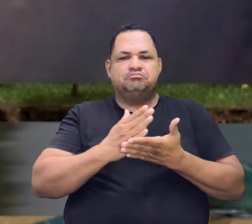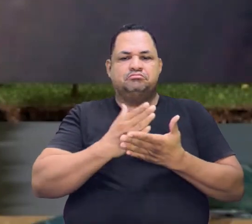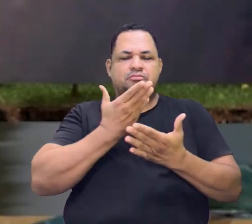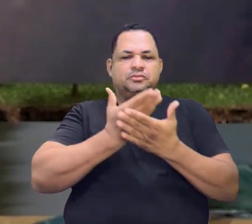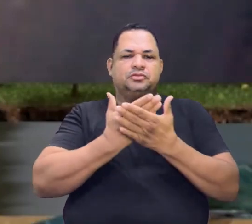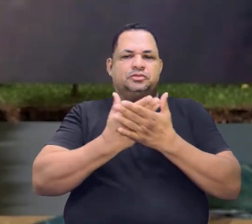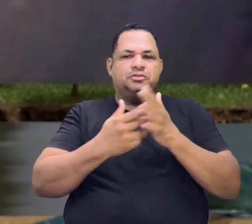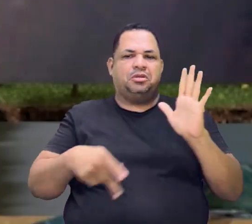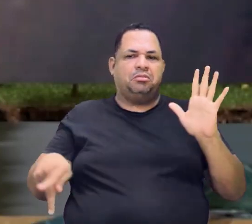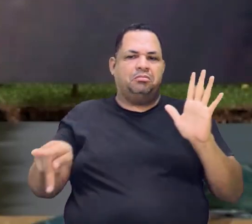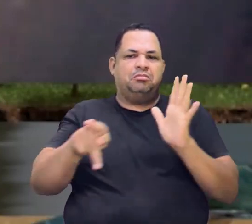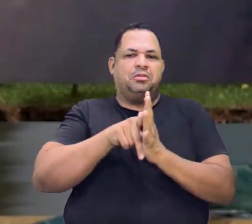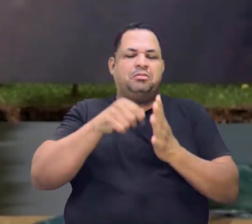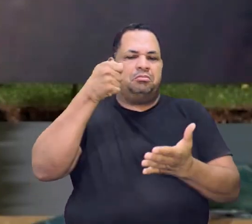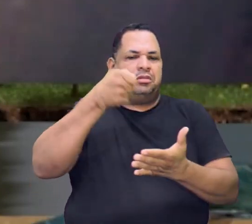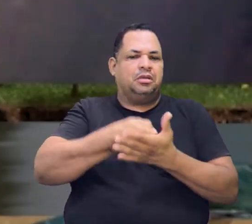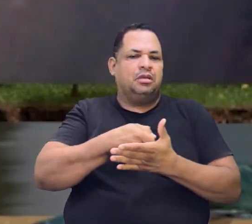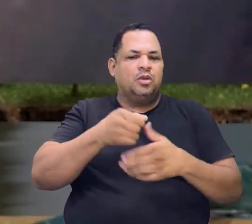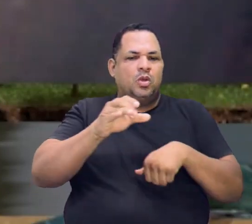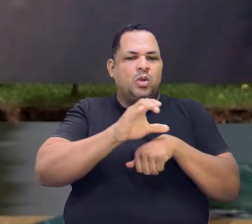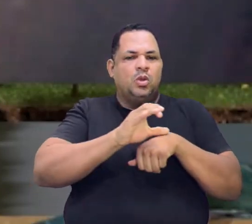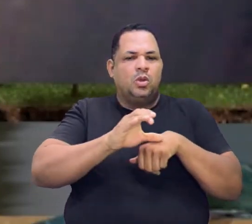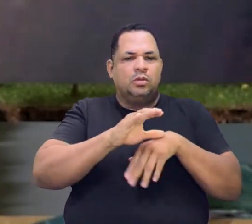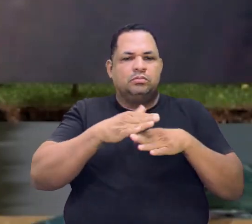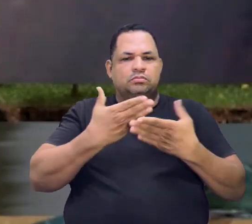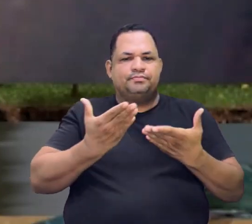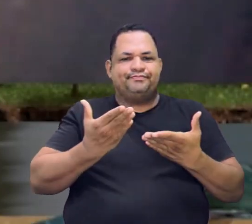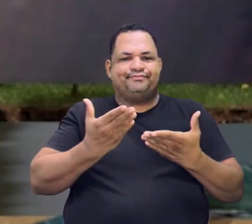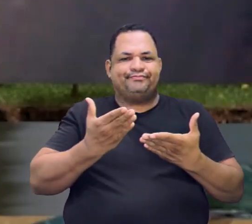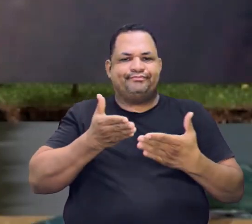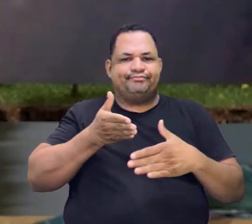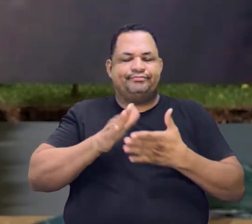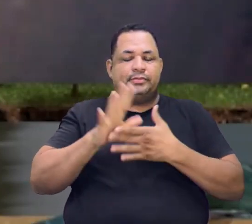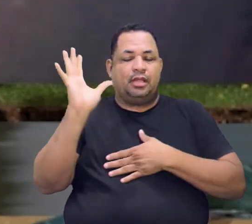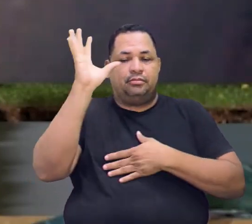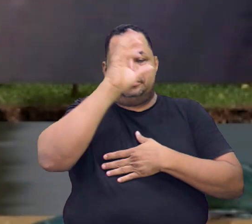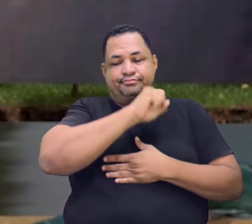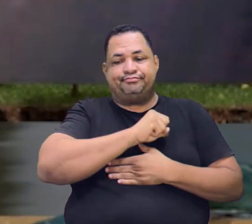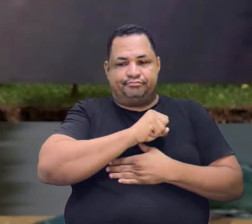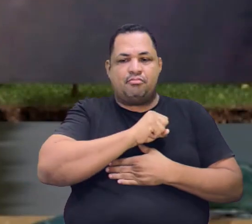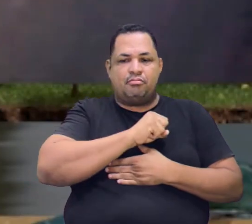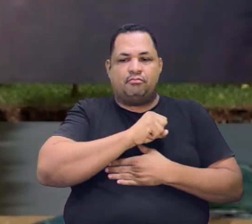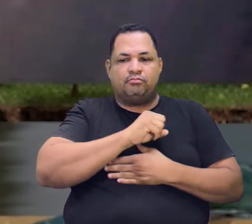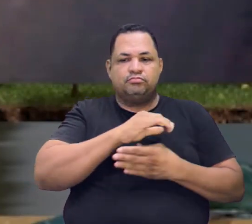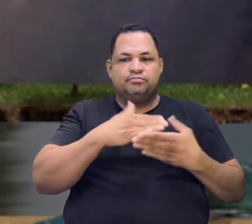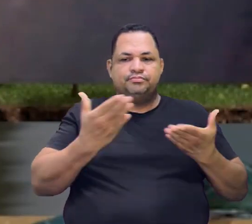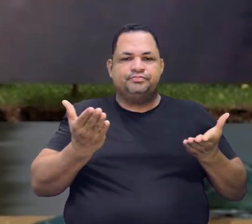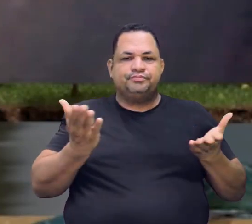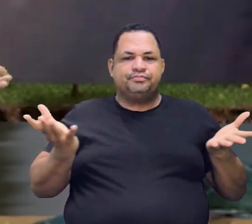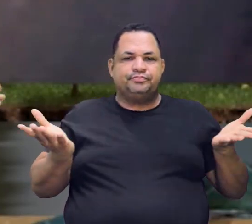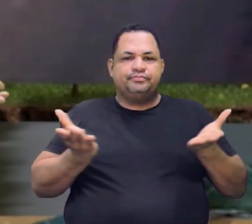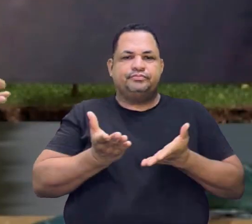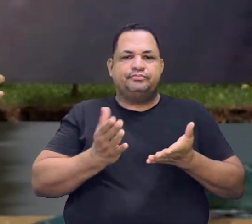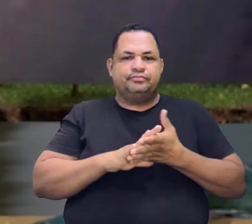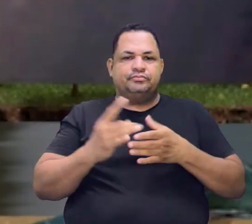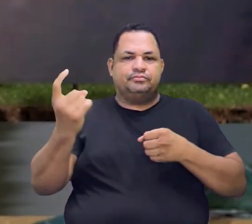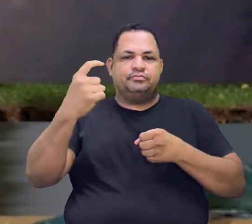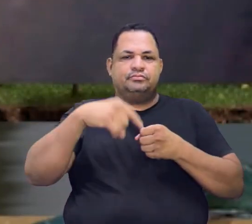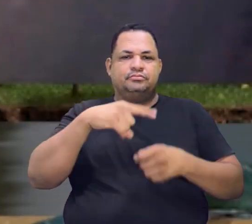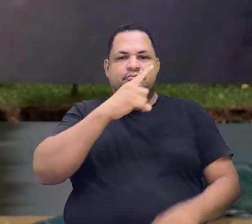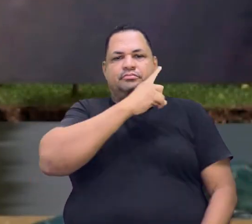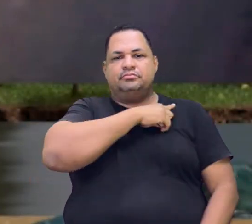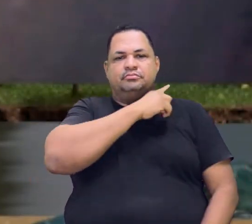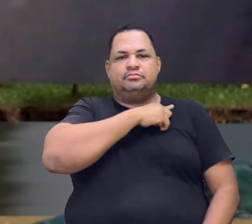particular ou pagar cursinho e aprender. E agora, voltou o